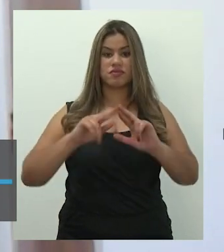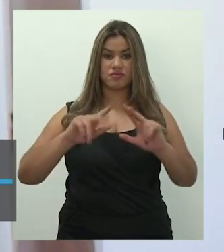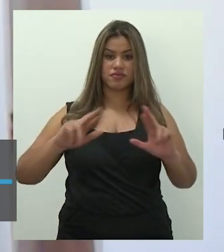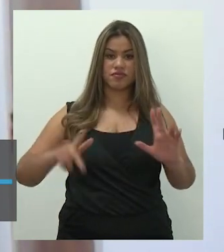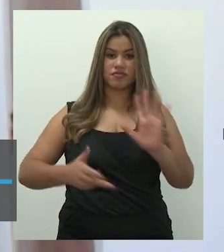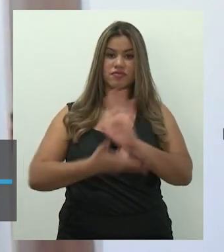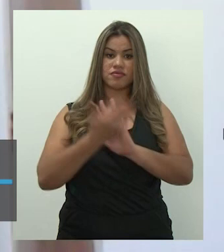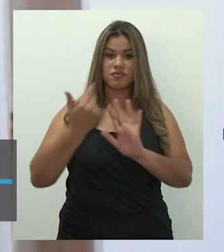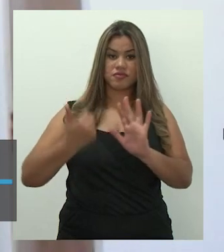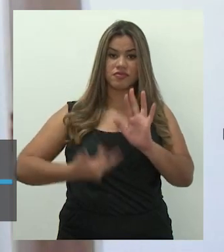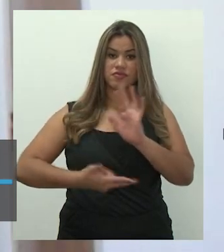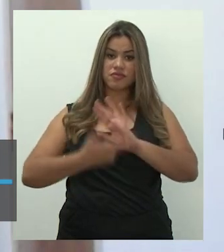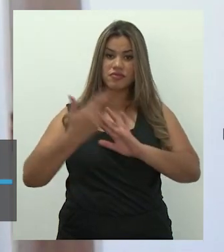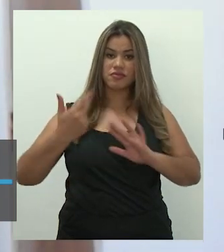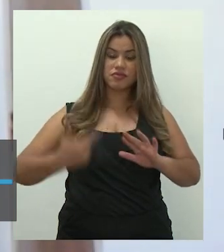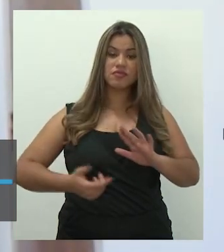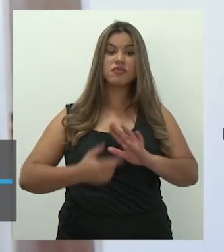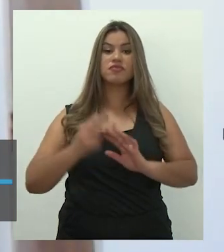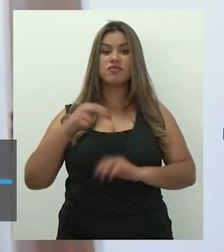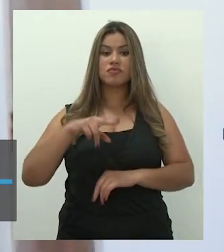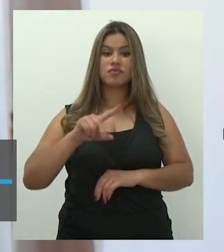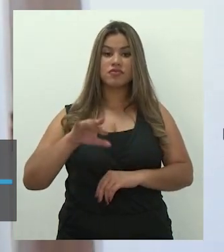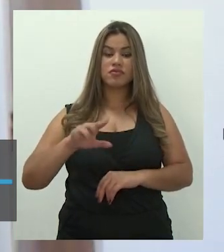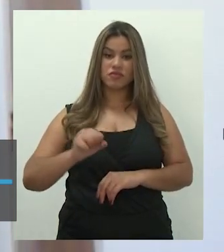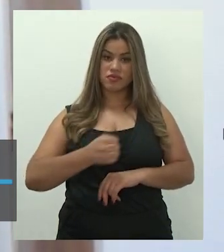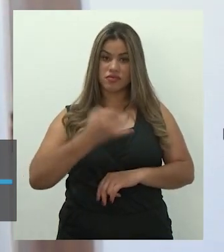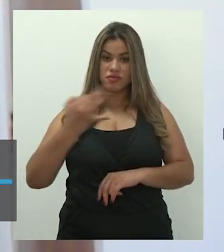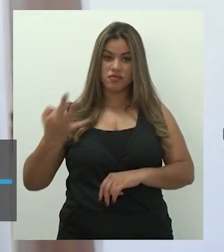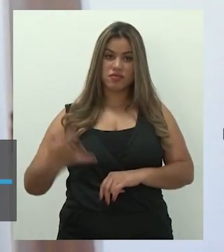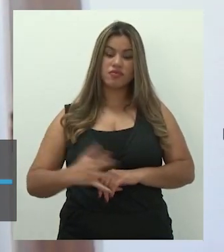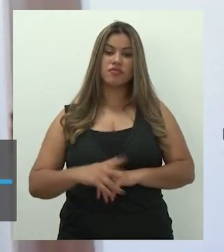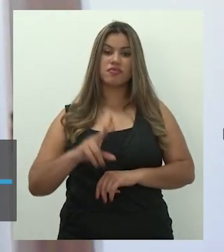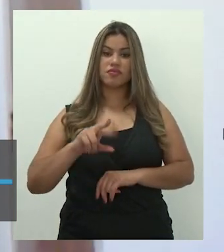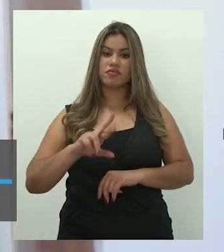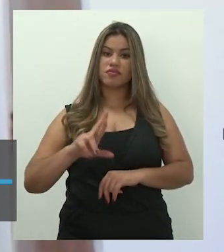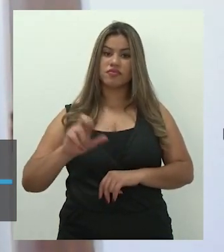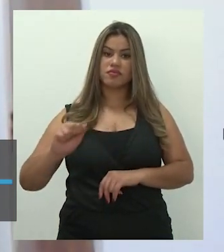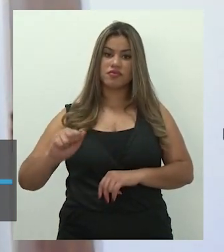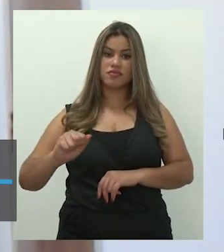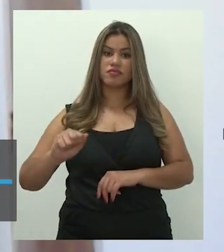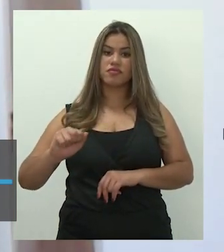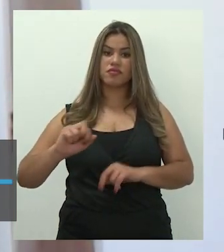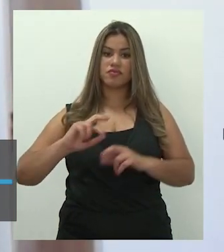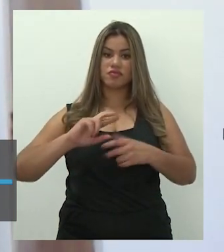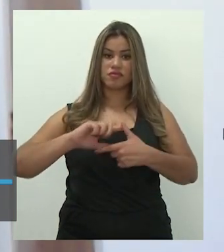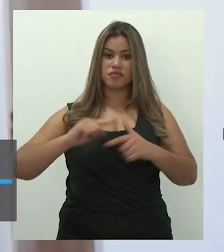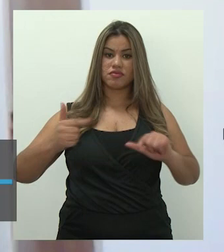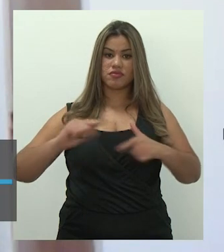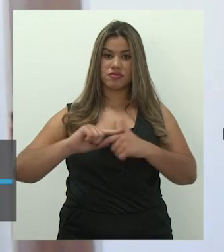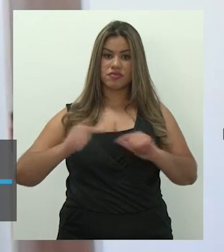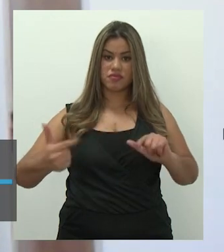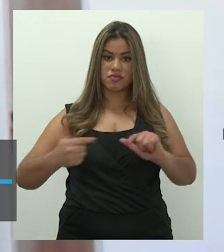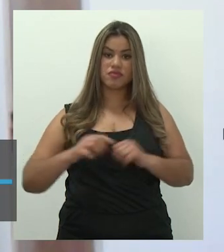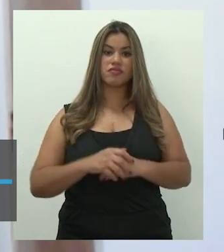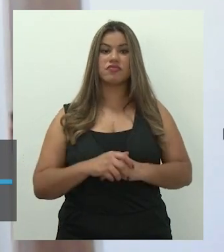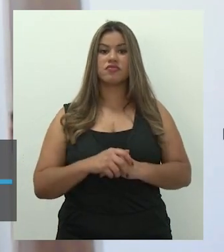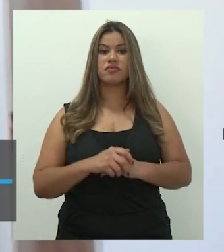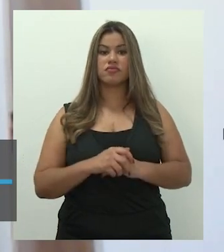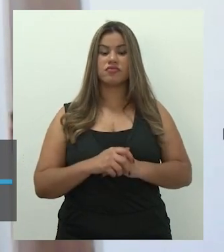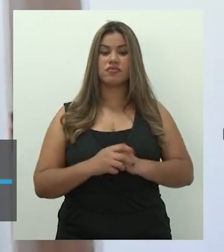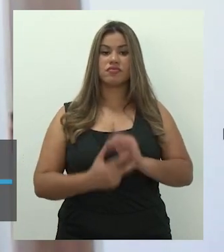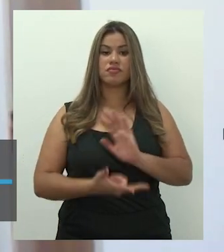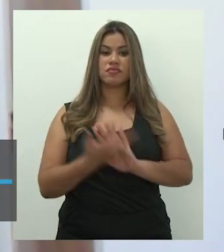formas, Núbia, quantidade, Vera Lúcia falou sobre formas geométricas, Andréia